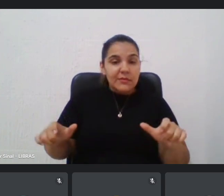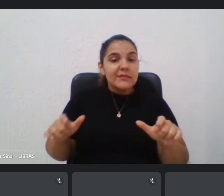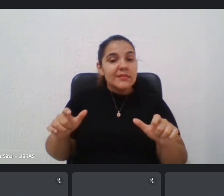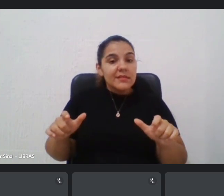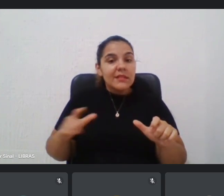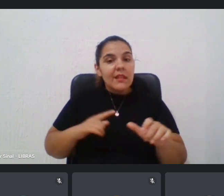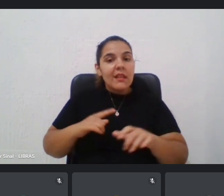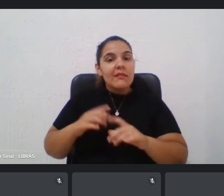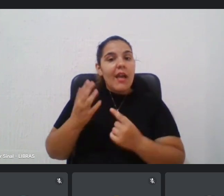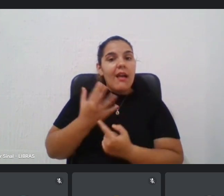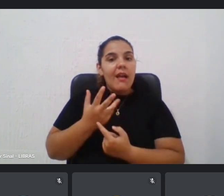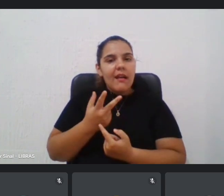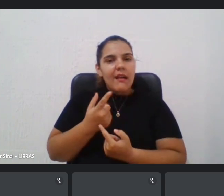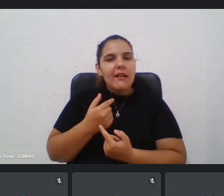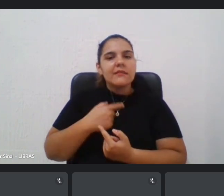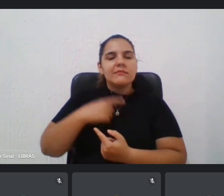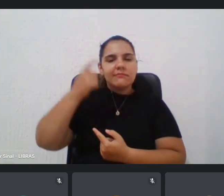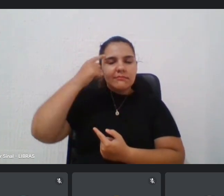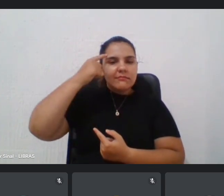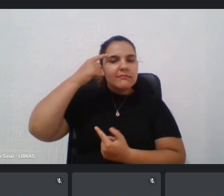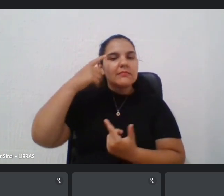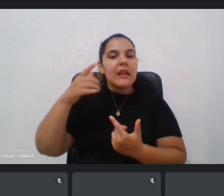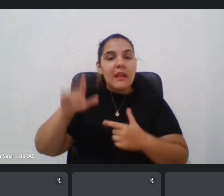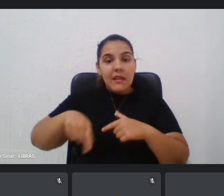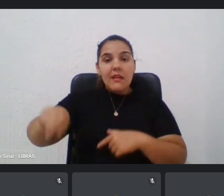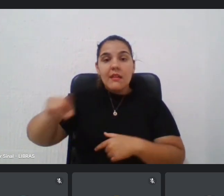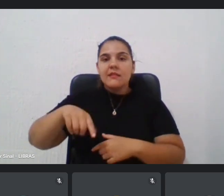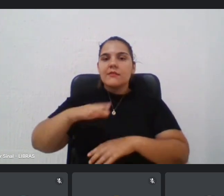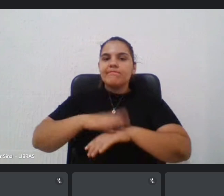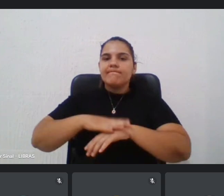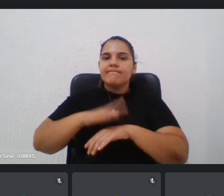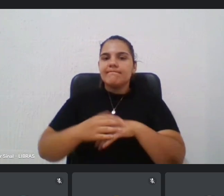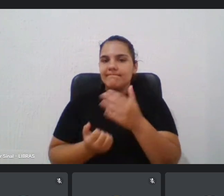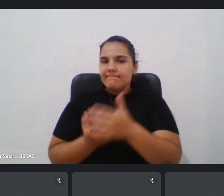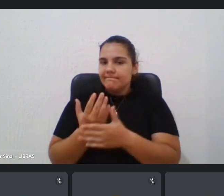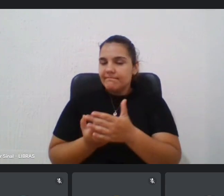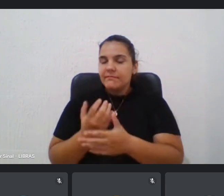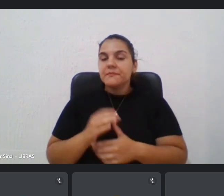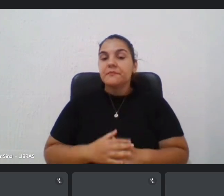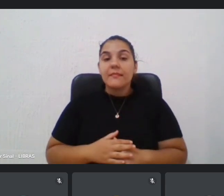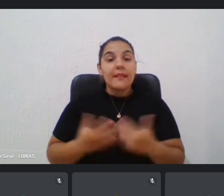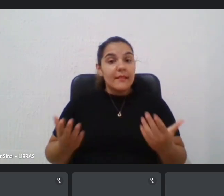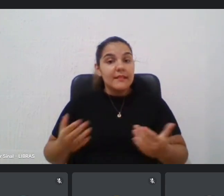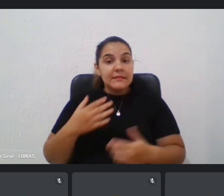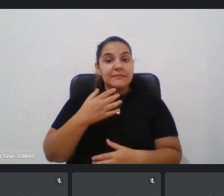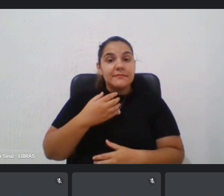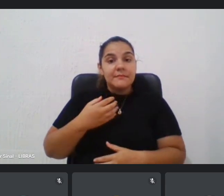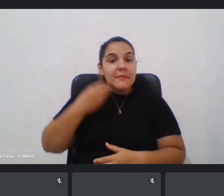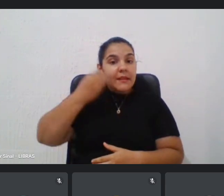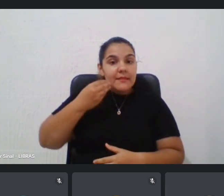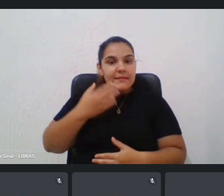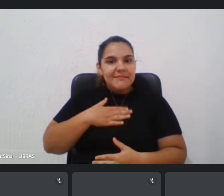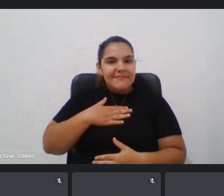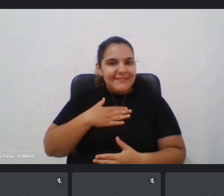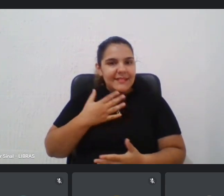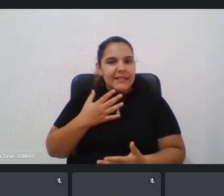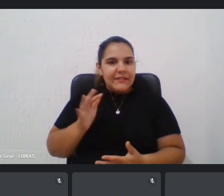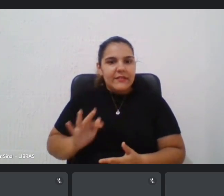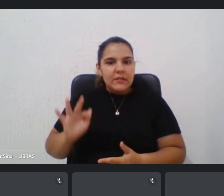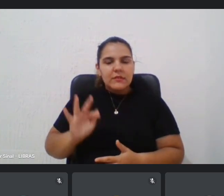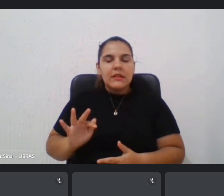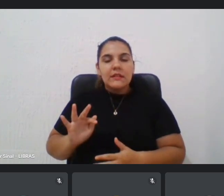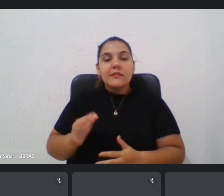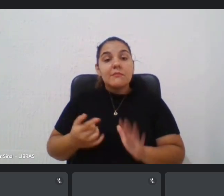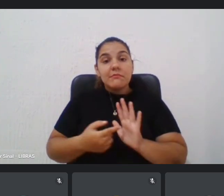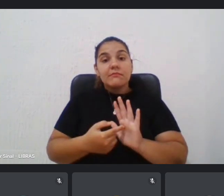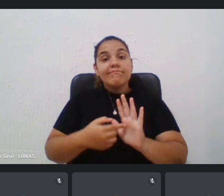produzindo. Essa foi uma experiência que eu particularmente tive na época da faculdade, e que mostra que eles, tem muita gente ali que